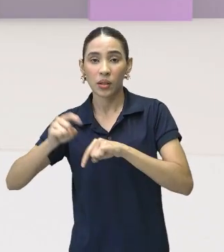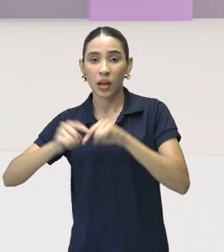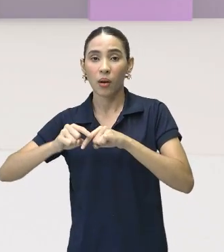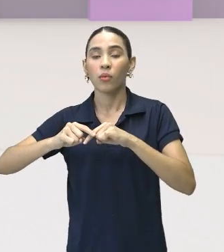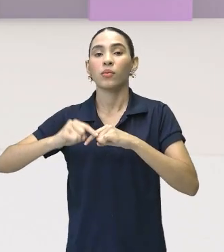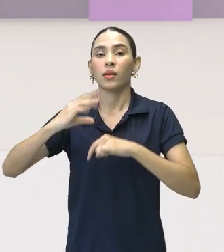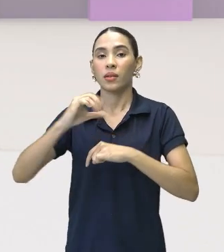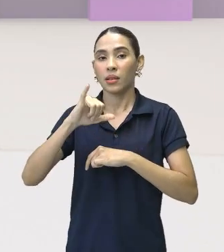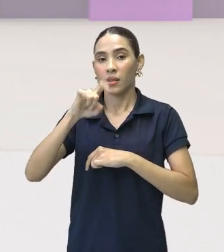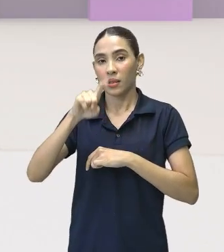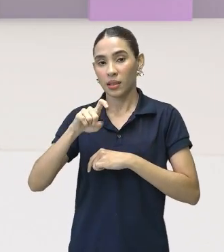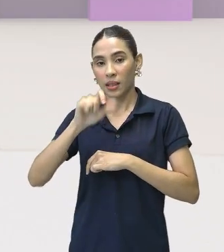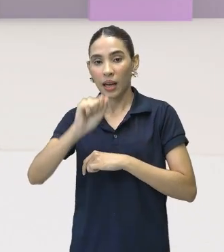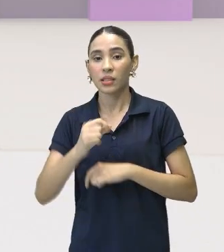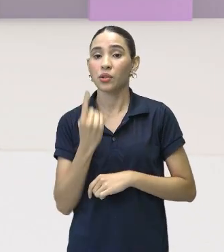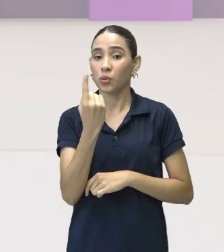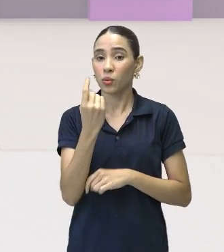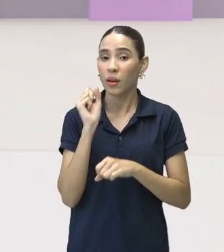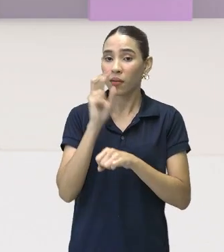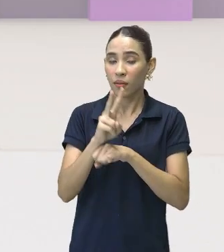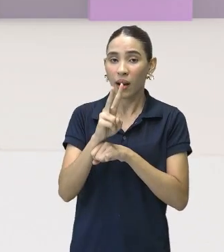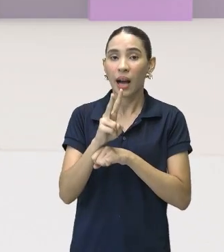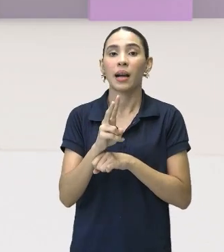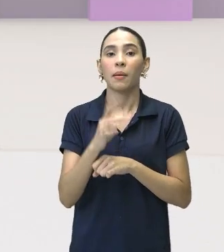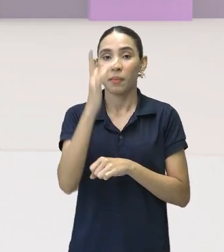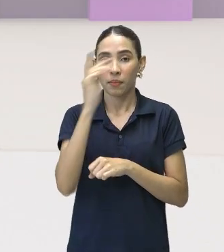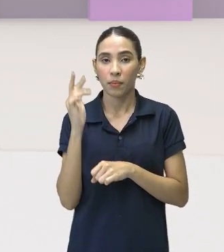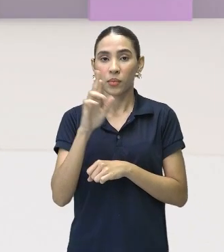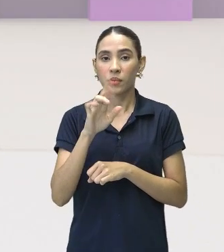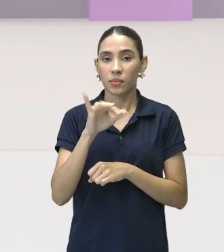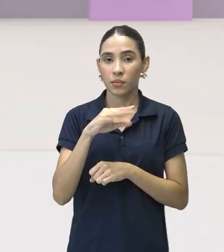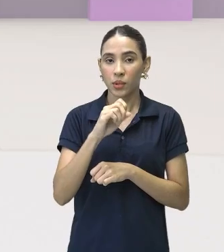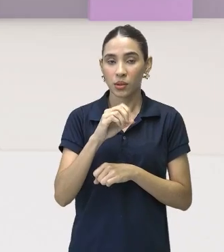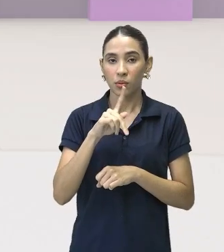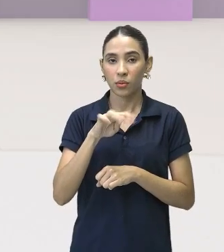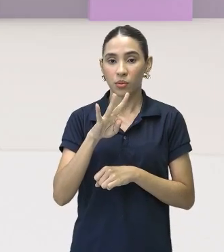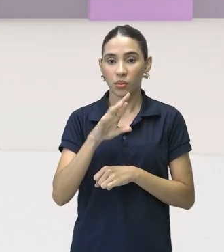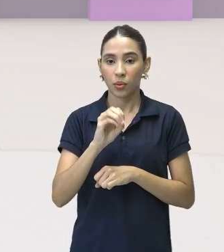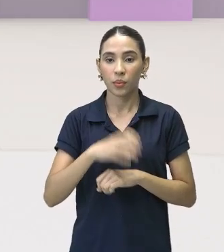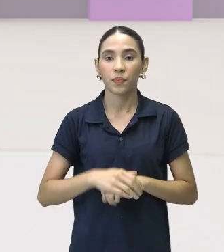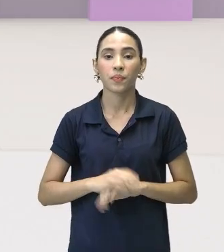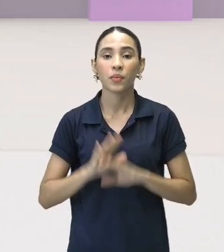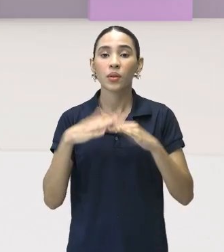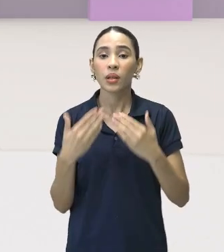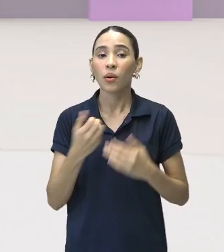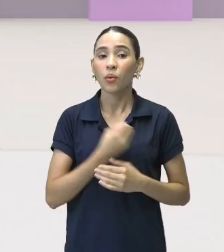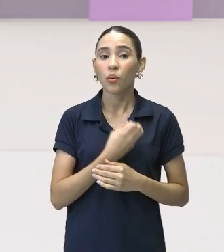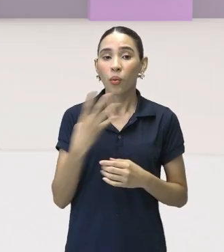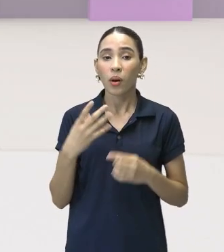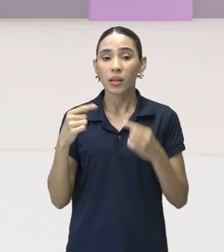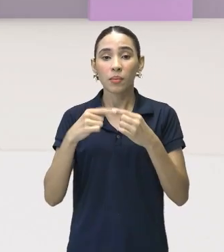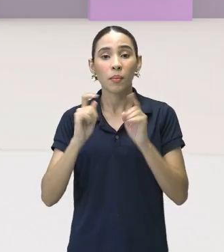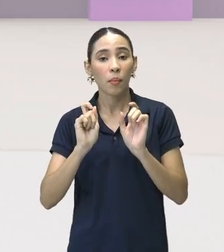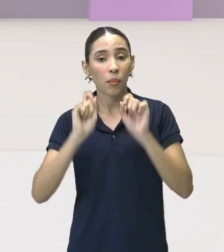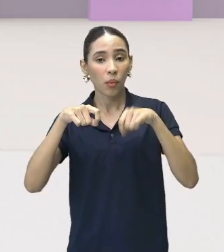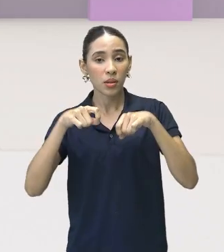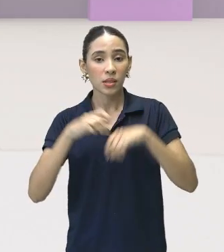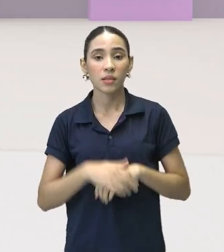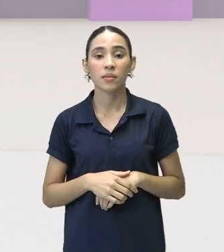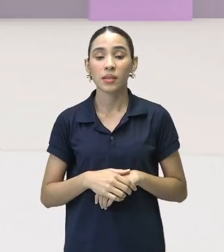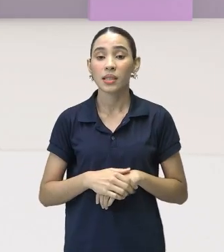caixa e uma vaga para repositor. Quantas são as formações